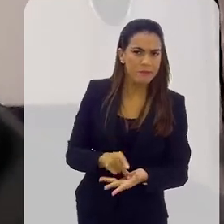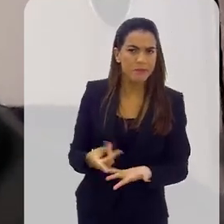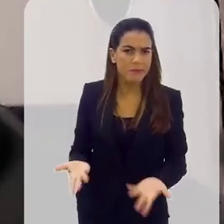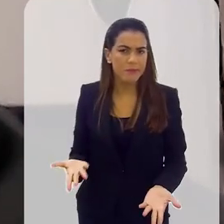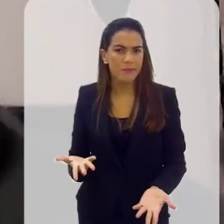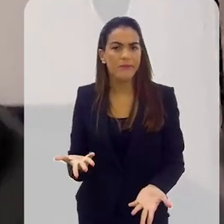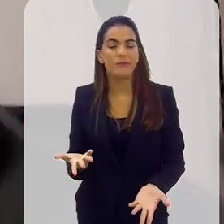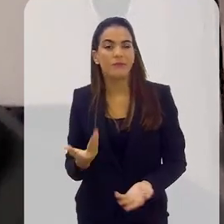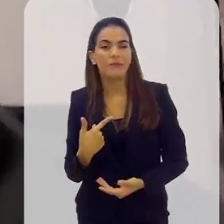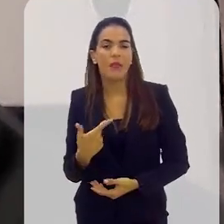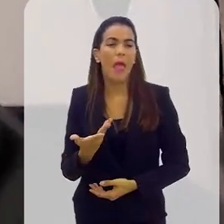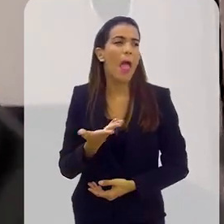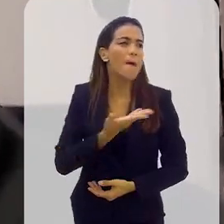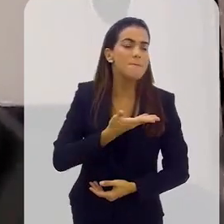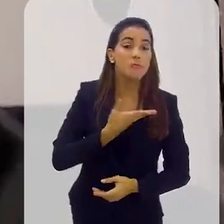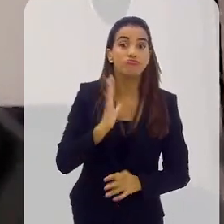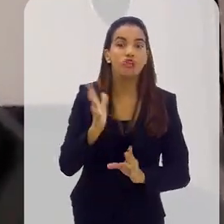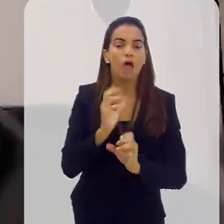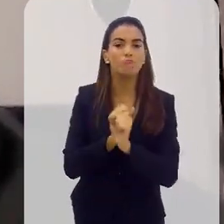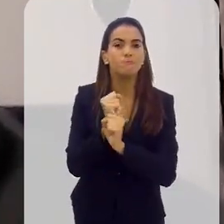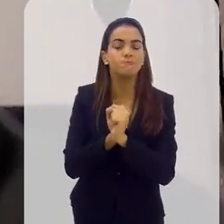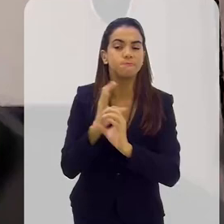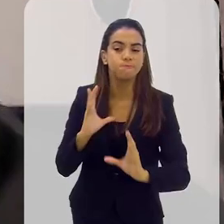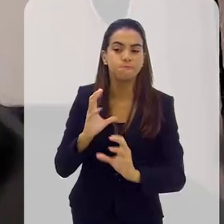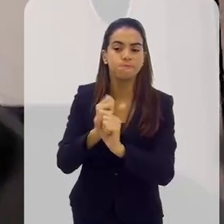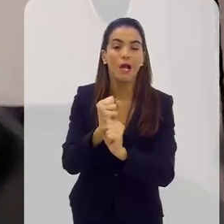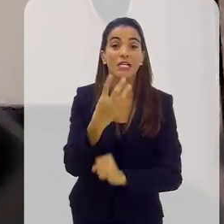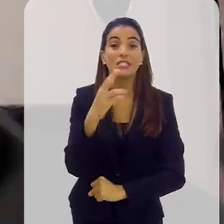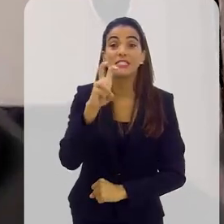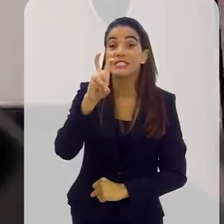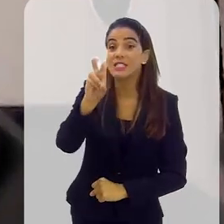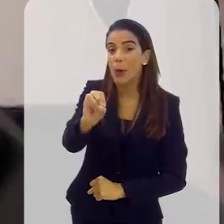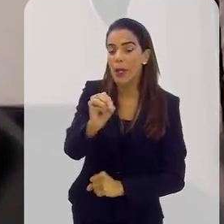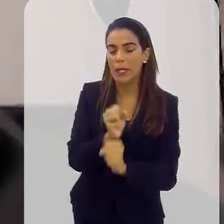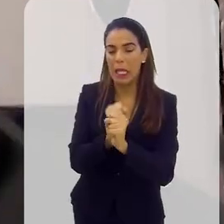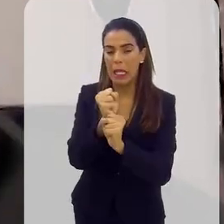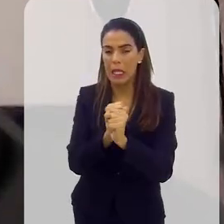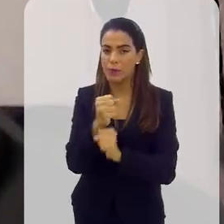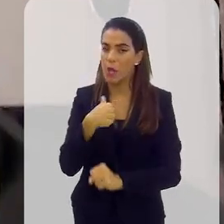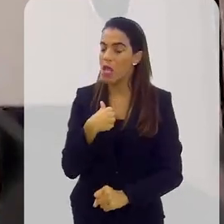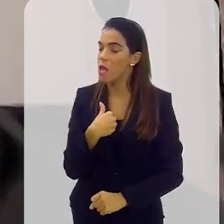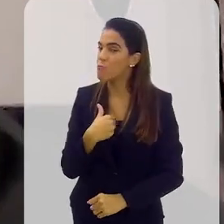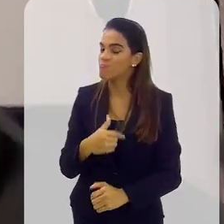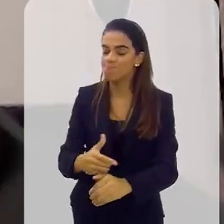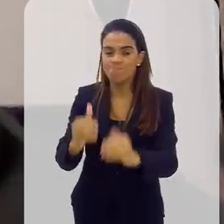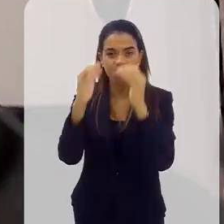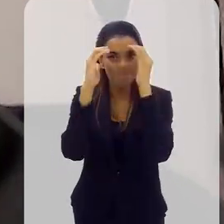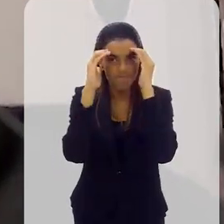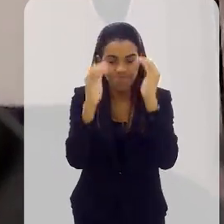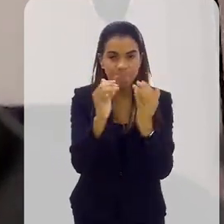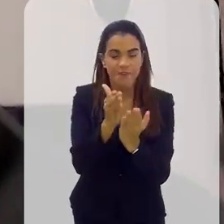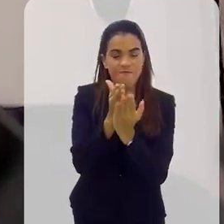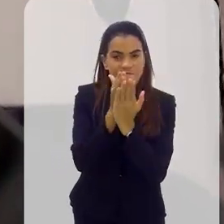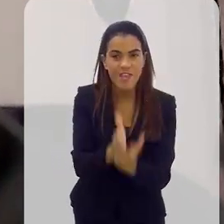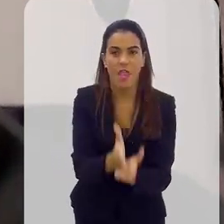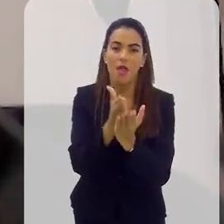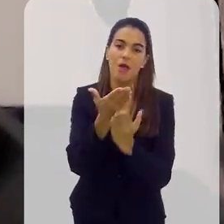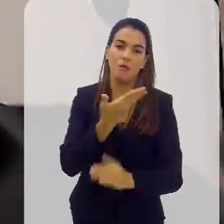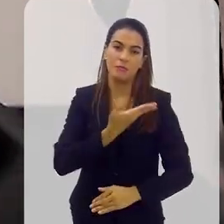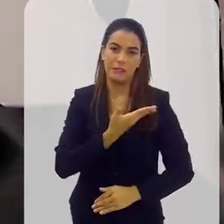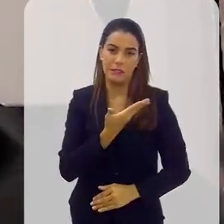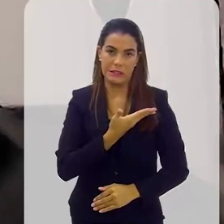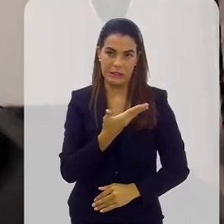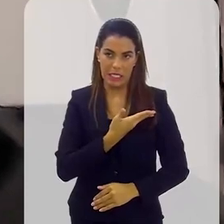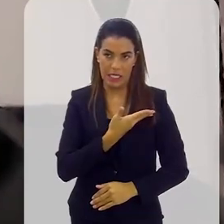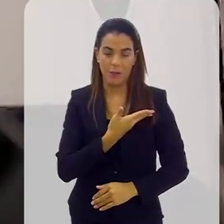amigos de 50 anos, né, que eu trago até hoje. Eu prezo muito a amizade. Eu acho que uma pessoa que durante